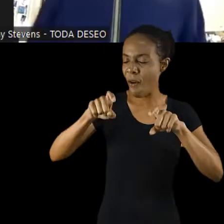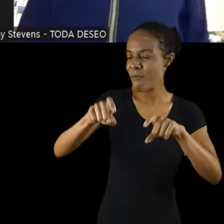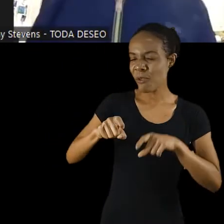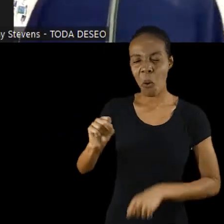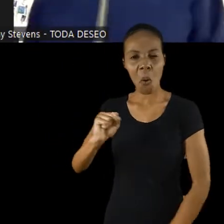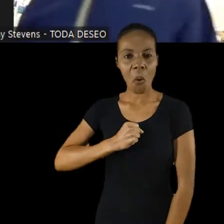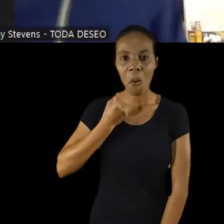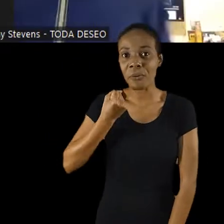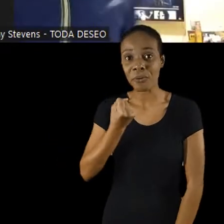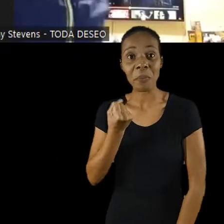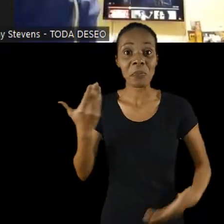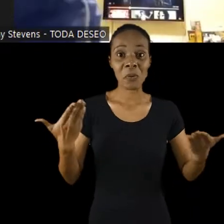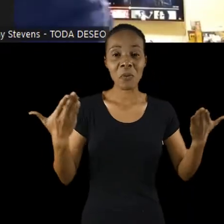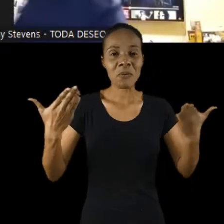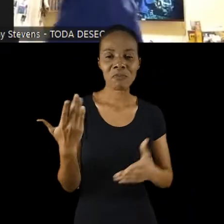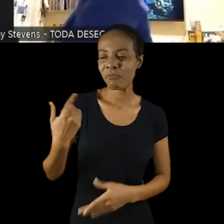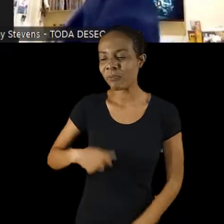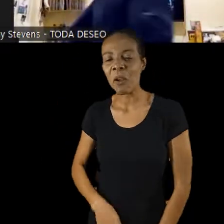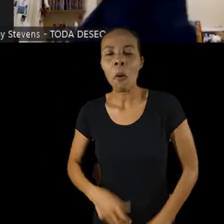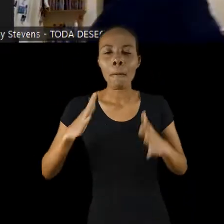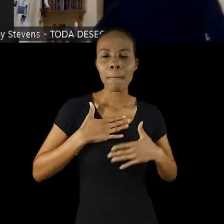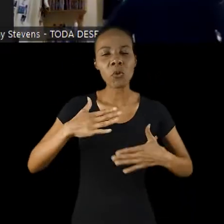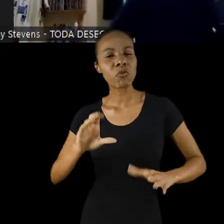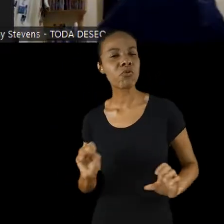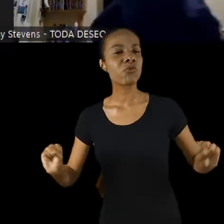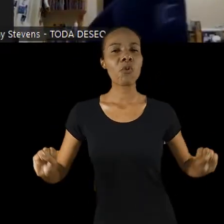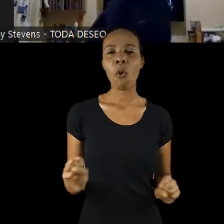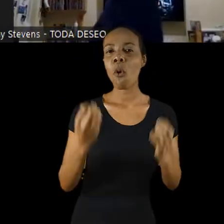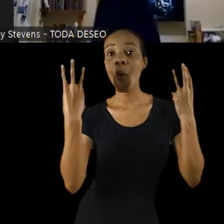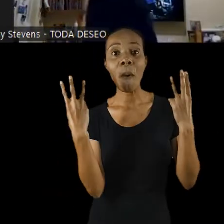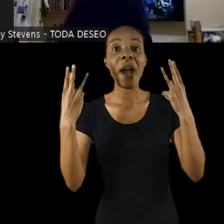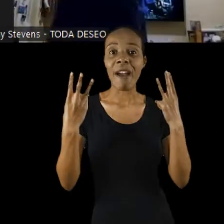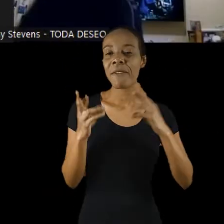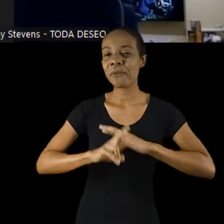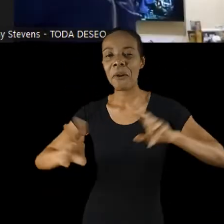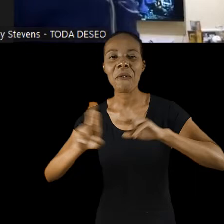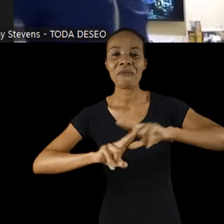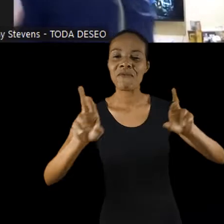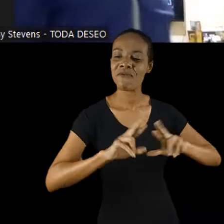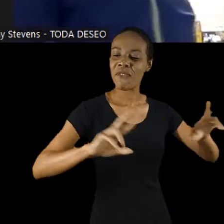black de sapato e viado. Vai, fica passada, meu show é pesado. Uma gangue de black, sapato e viado.